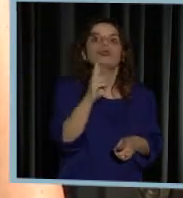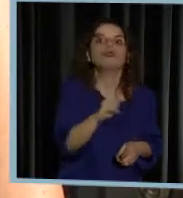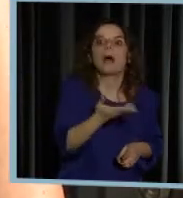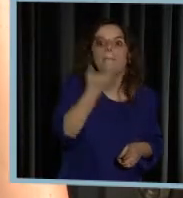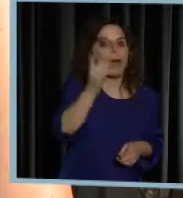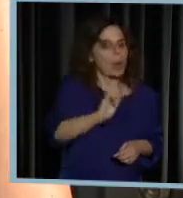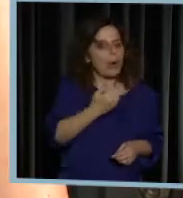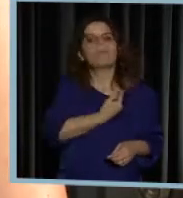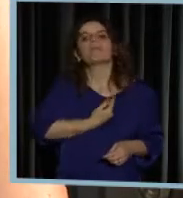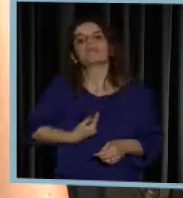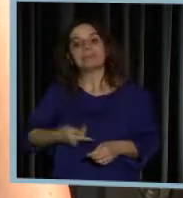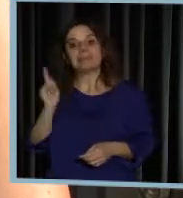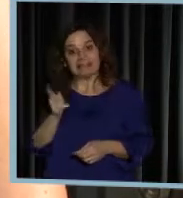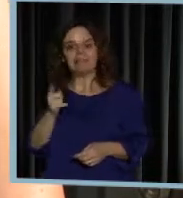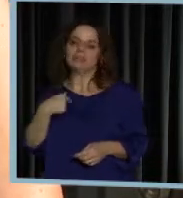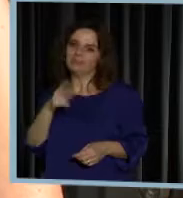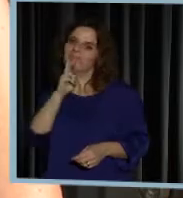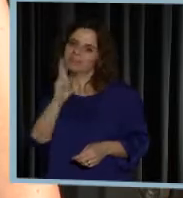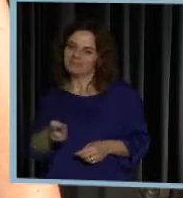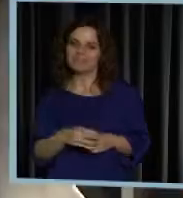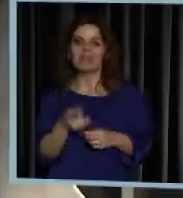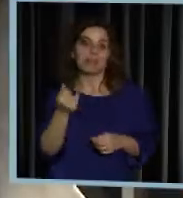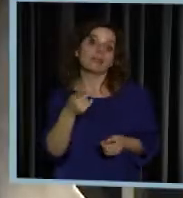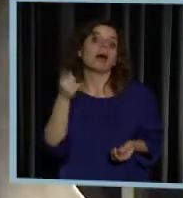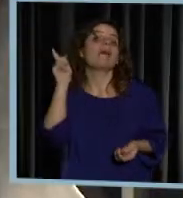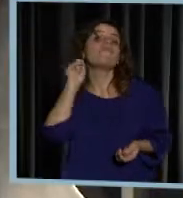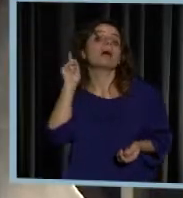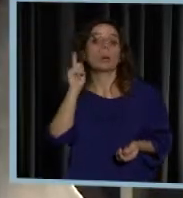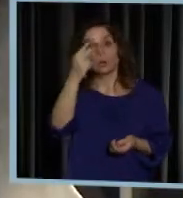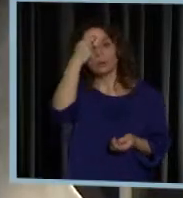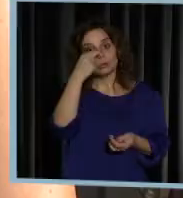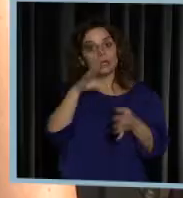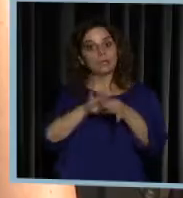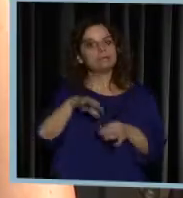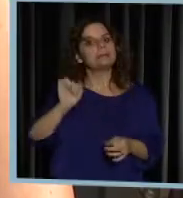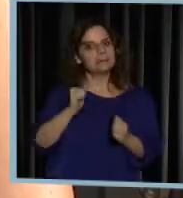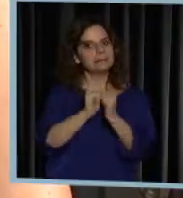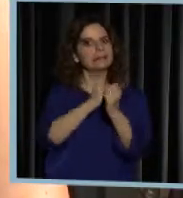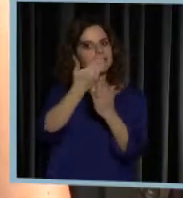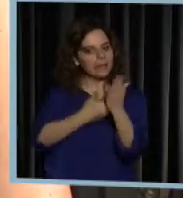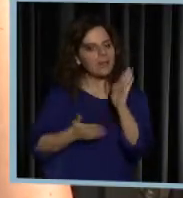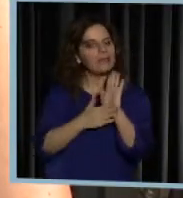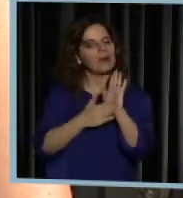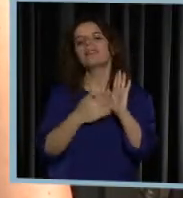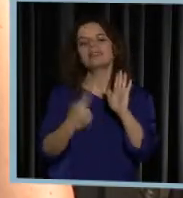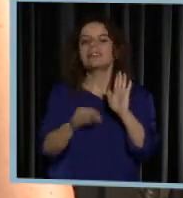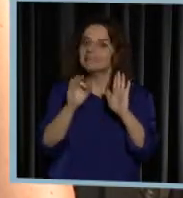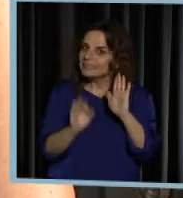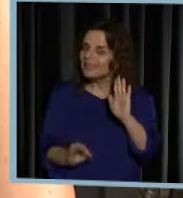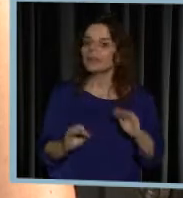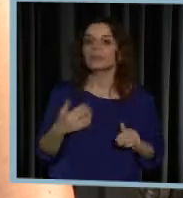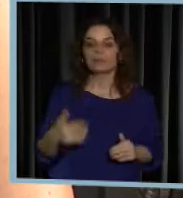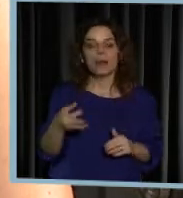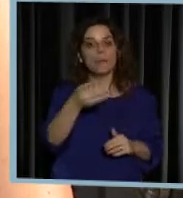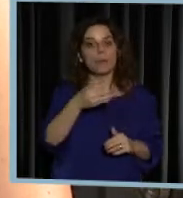é a mais antiga, aquela que vou responder. Trata-se de um dinheiro. Tem um valor histórico para nós. Tem um valor histórico documental, justamente. Temos